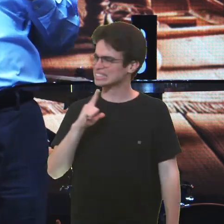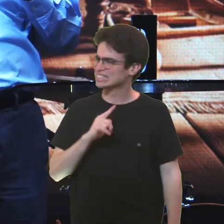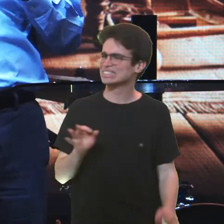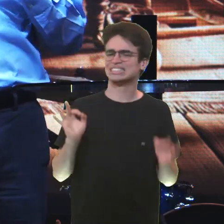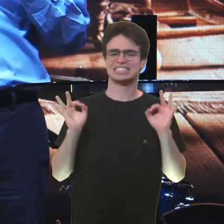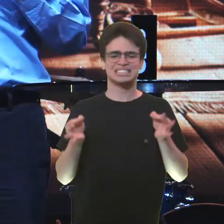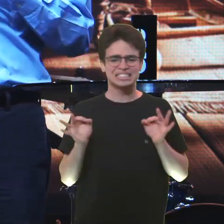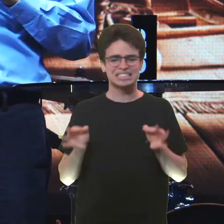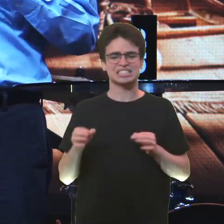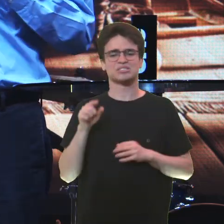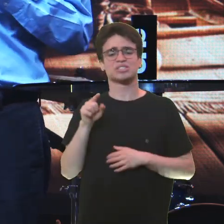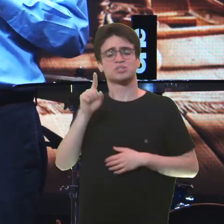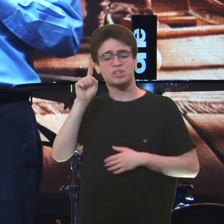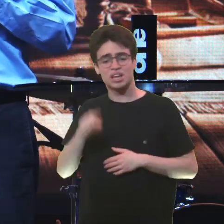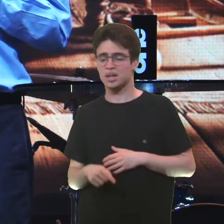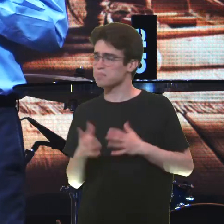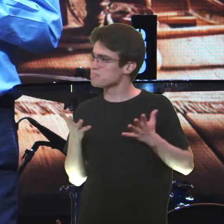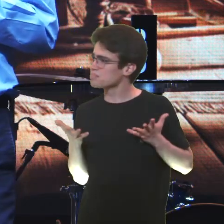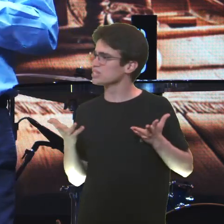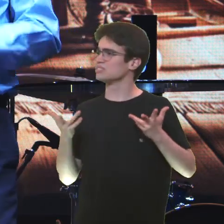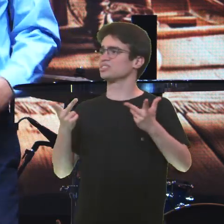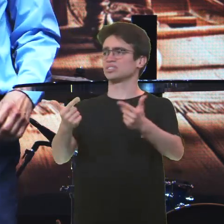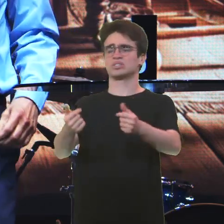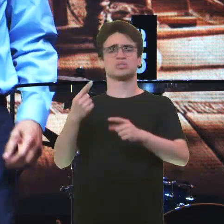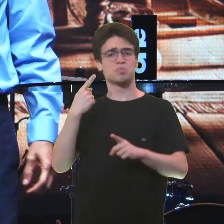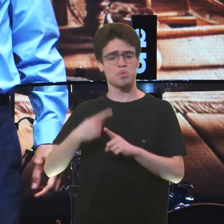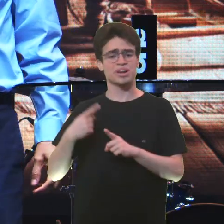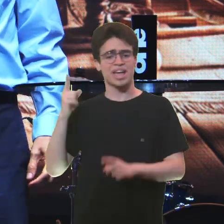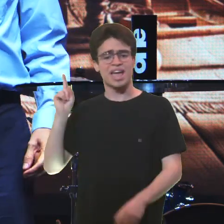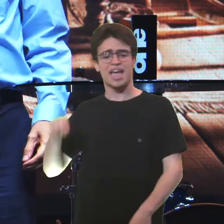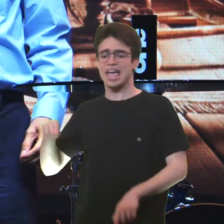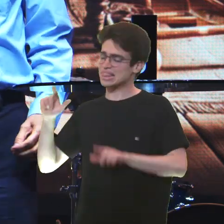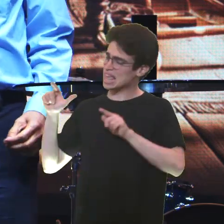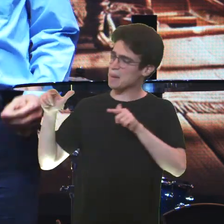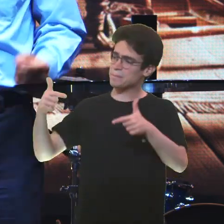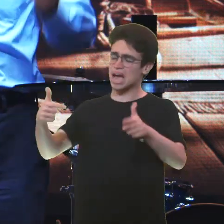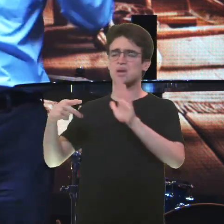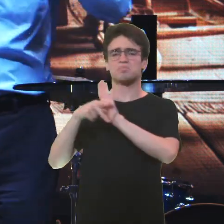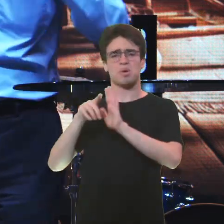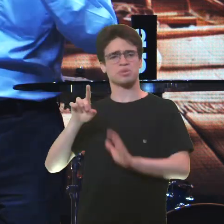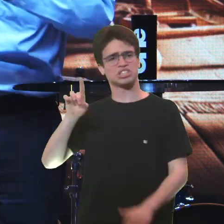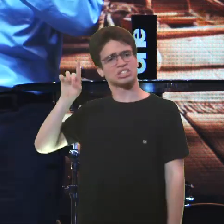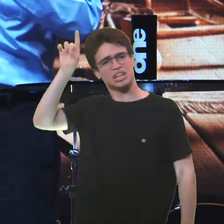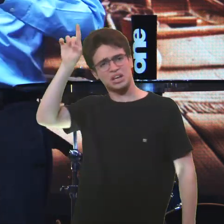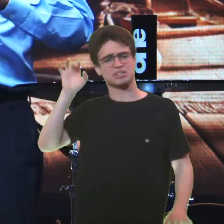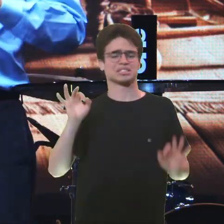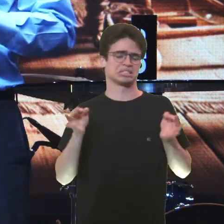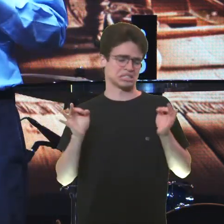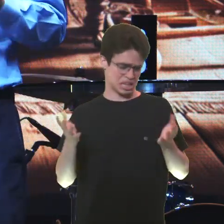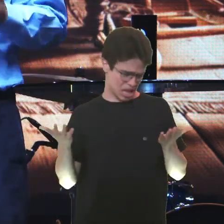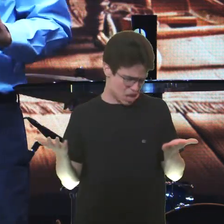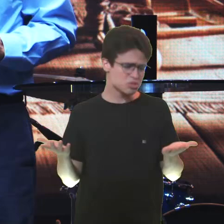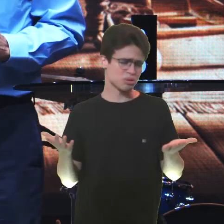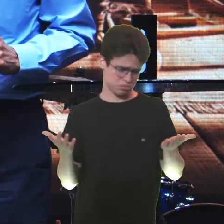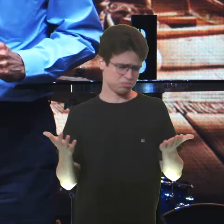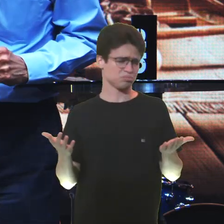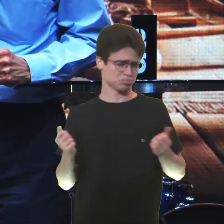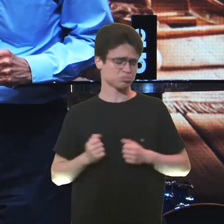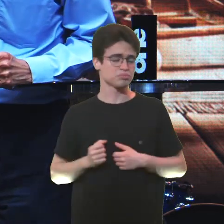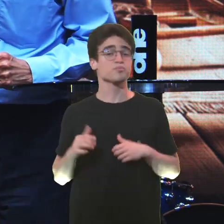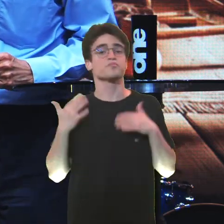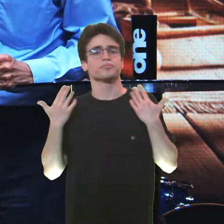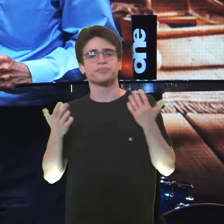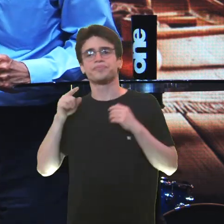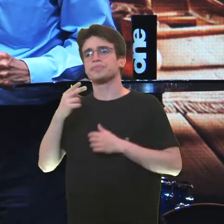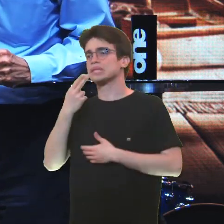excelente, Porque es la misión de Dios. porque é a missão de Deus. Y el segundo elemento E o que segundo la elemento carta